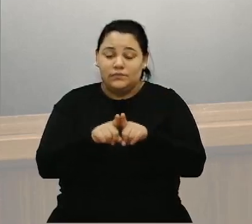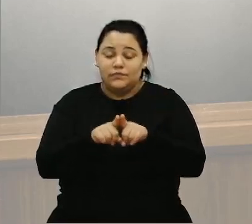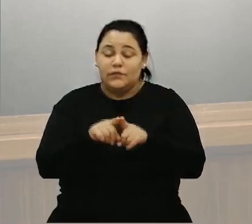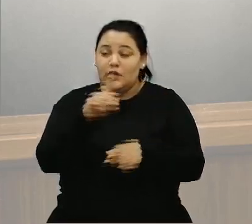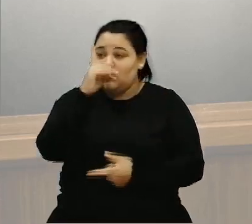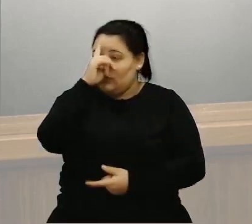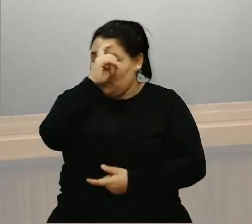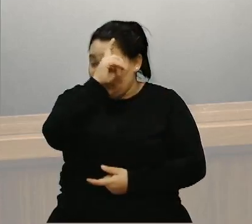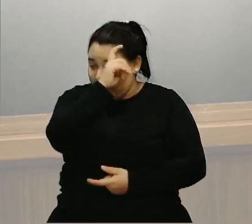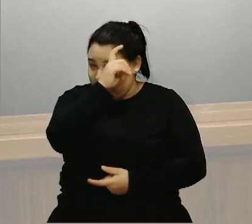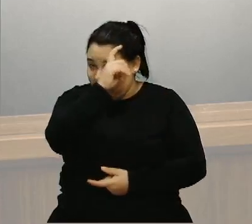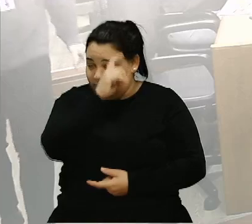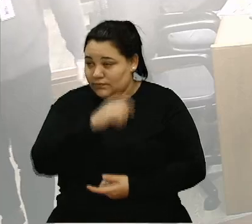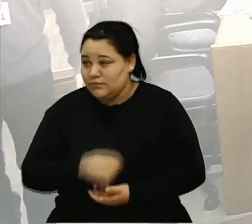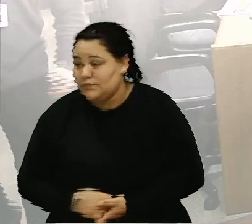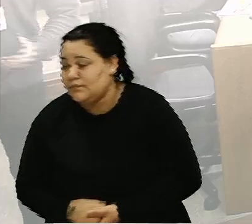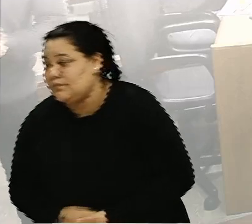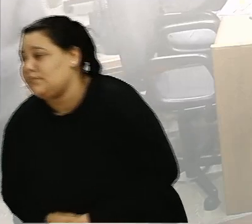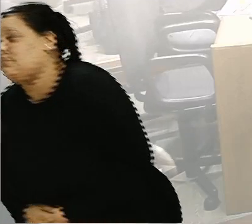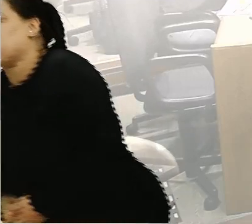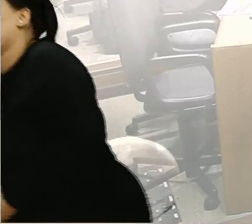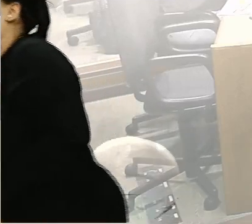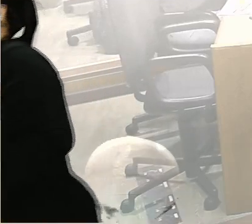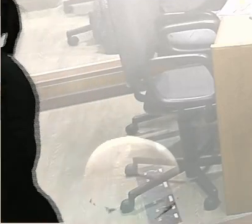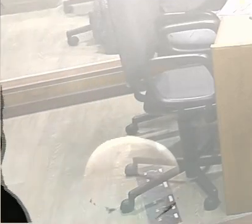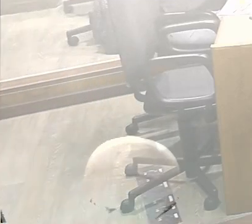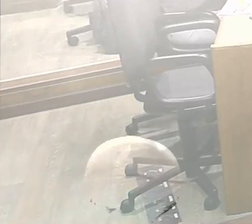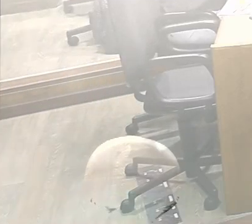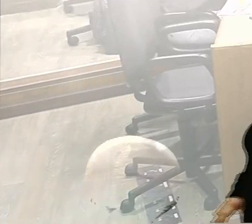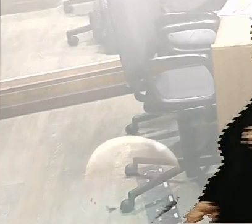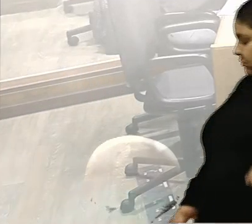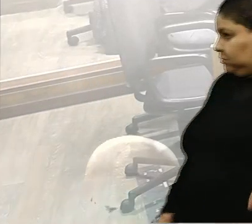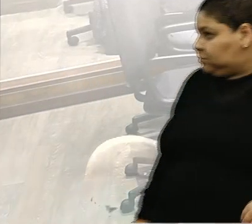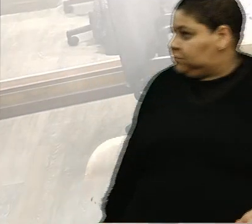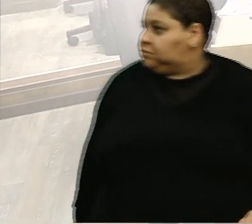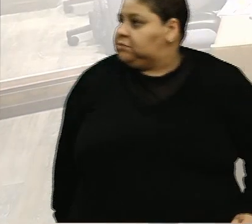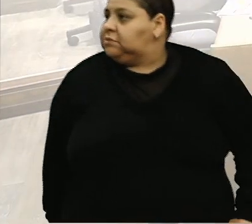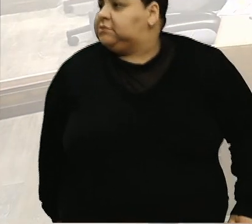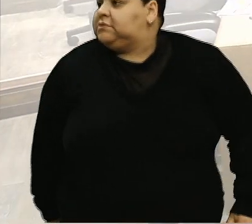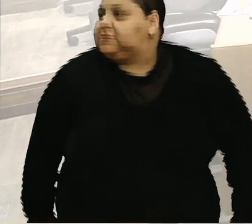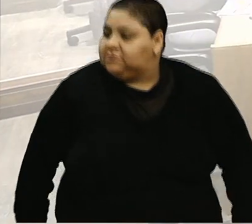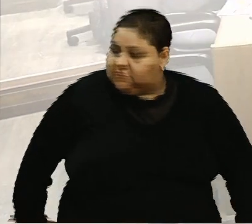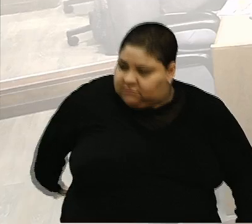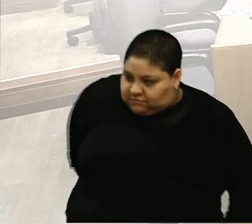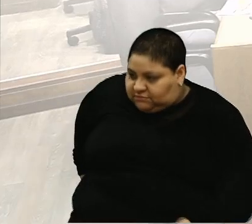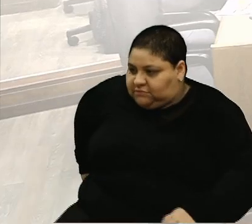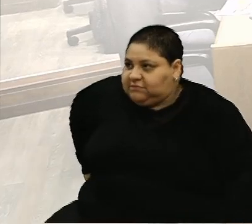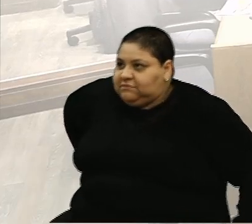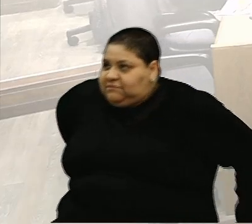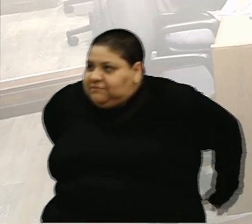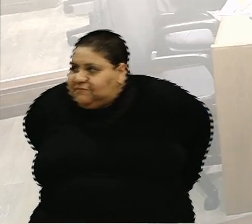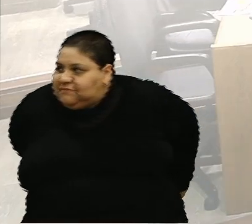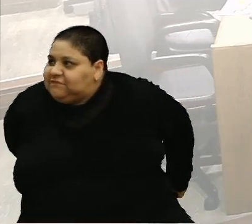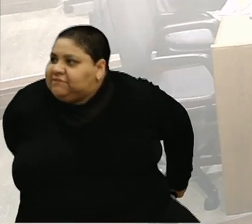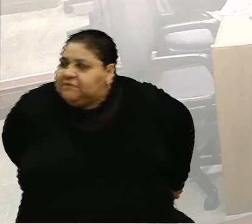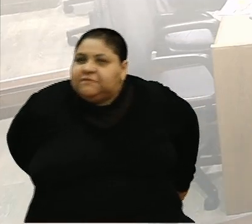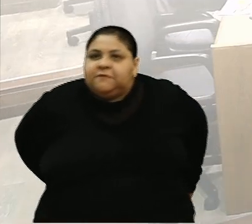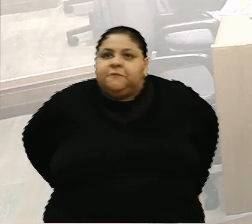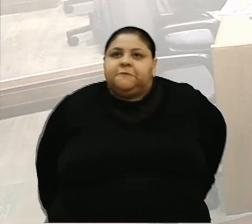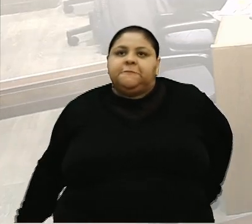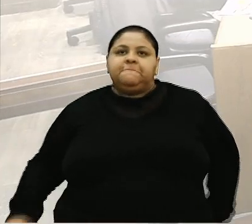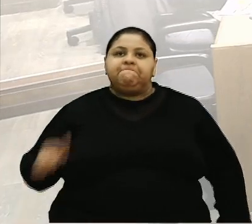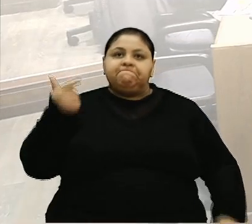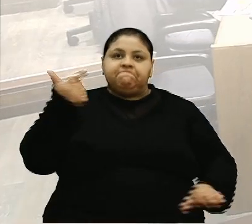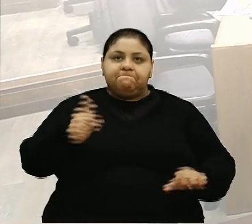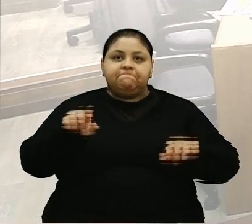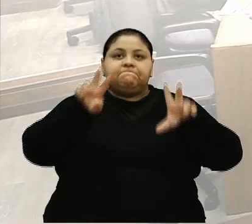difícil. Sua parte, vereador Lucas. Obrigado, vereadora Rose. Mais uma vez, nós falamos do tema de